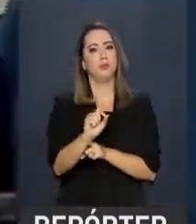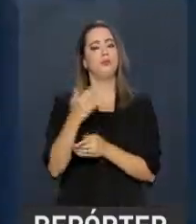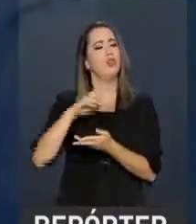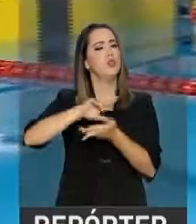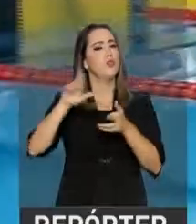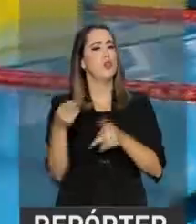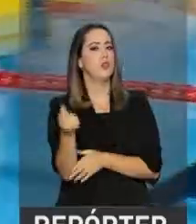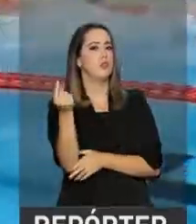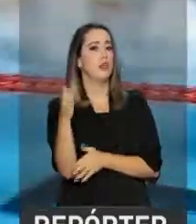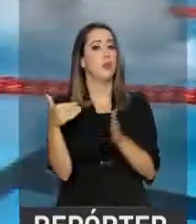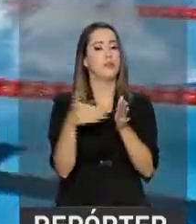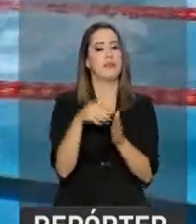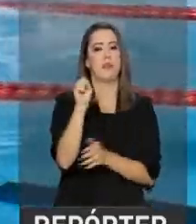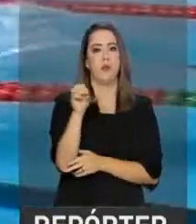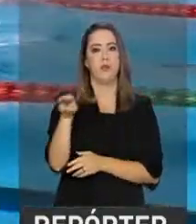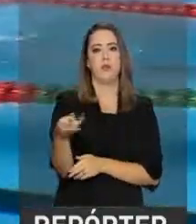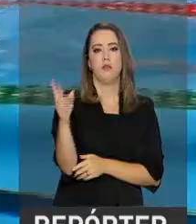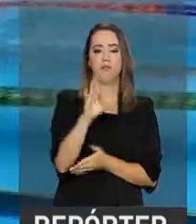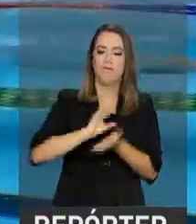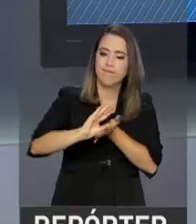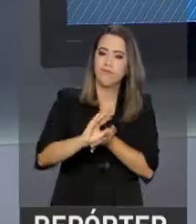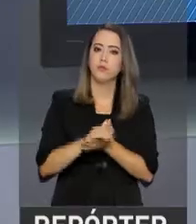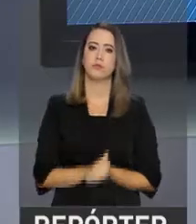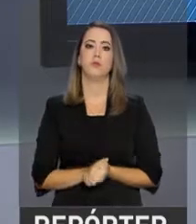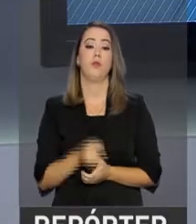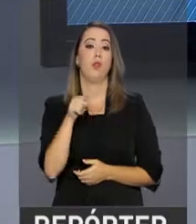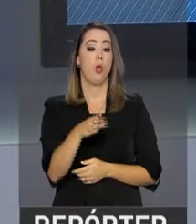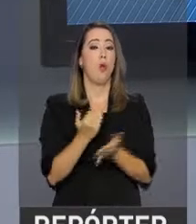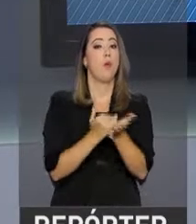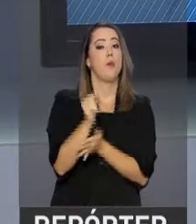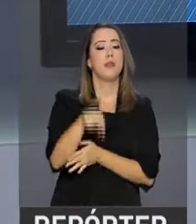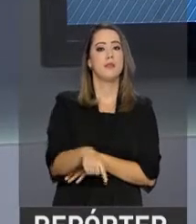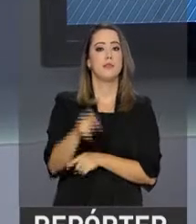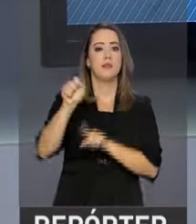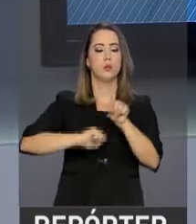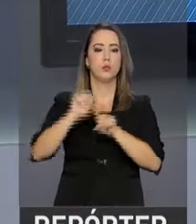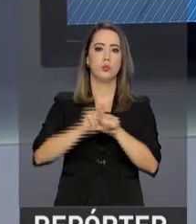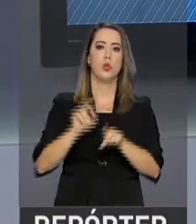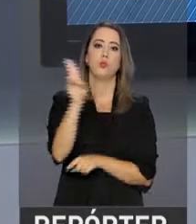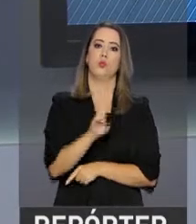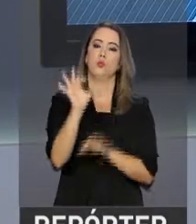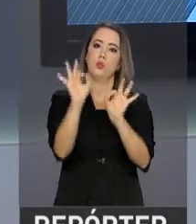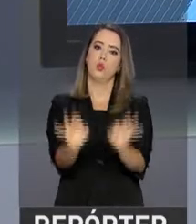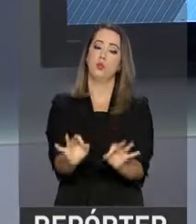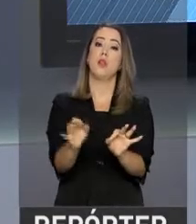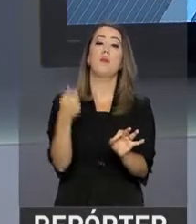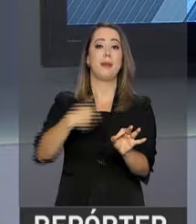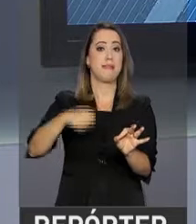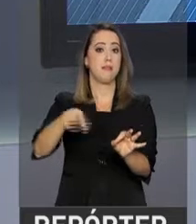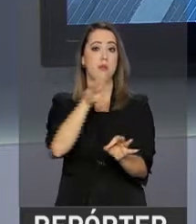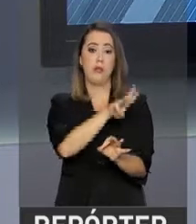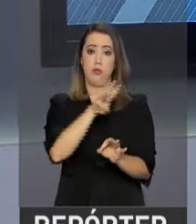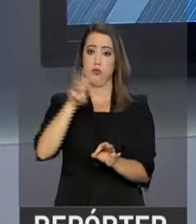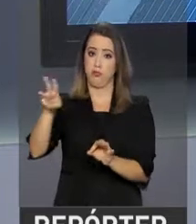quase 80 milhões de reais começa neste mês o uso obrigatório do programa e social para